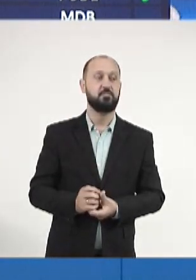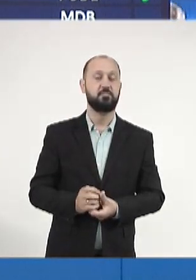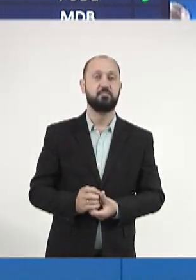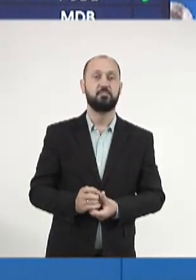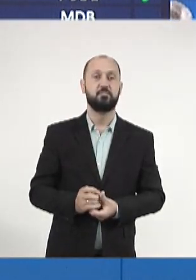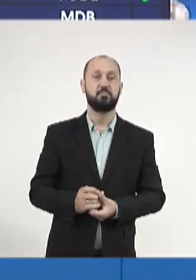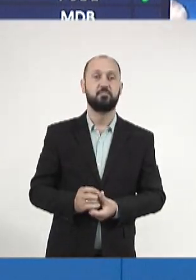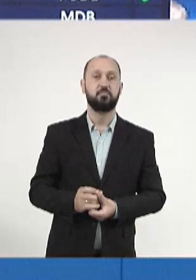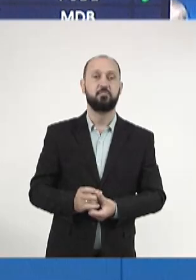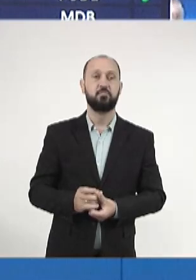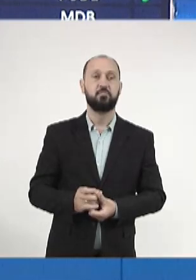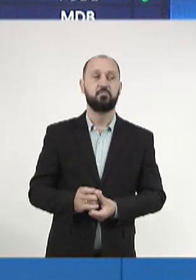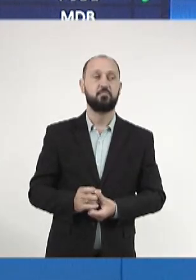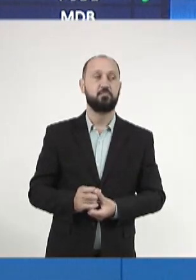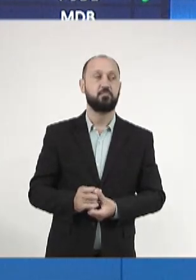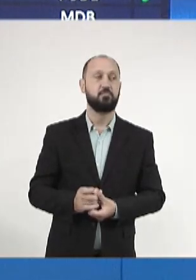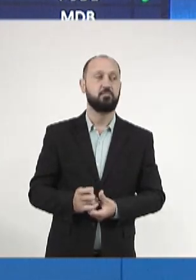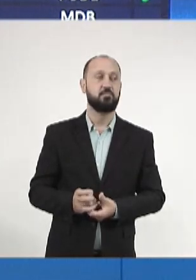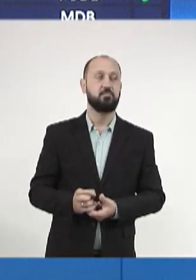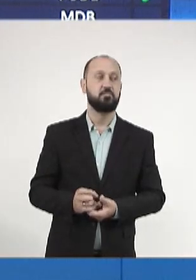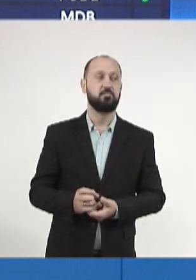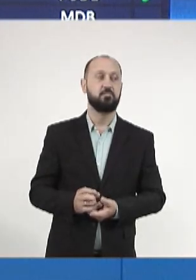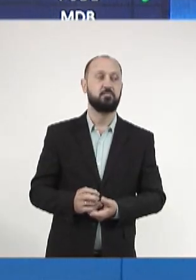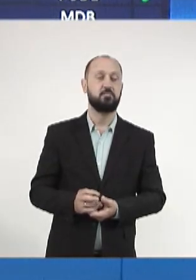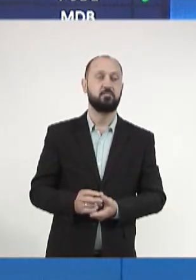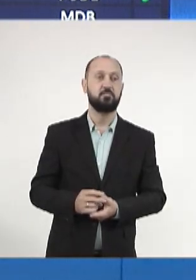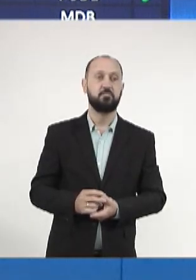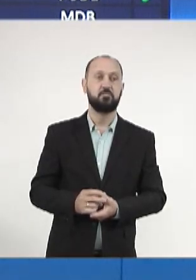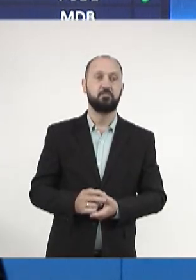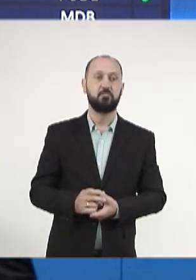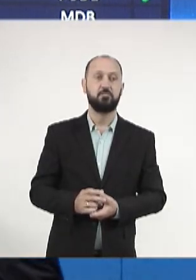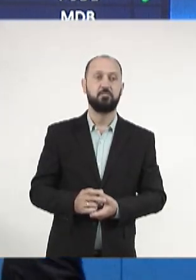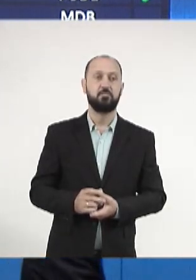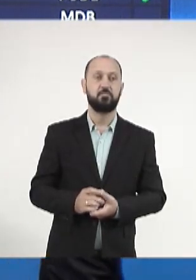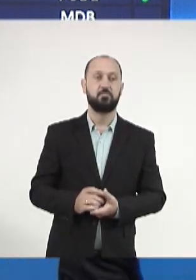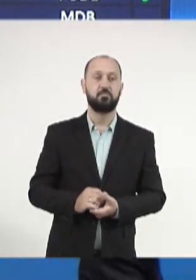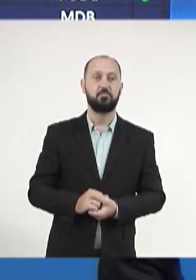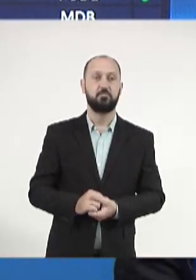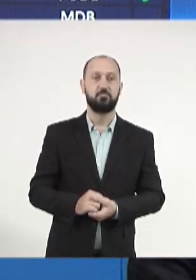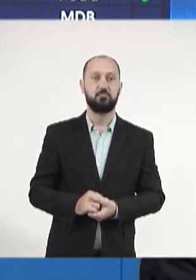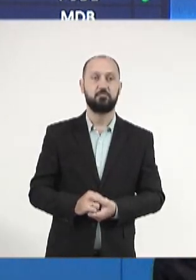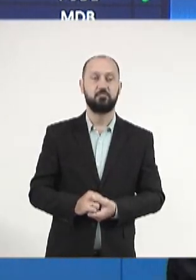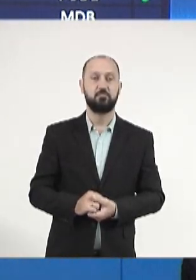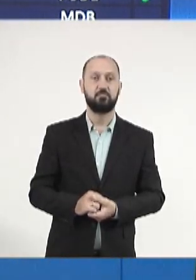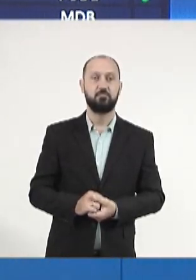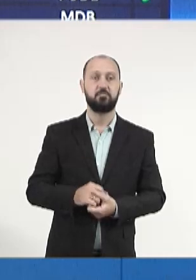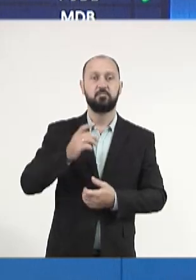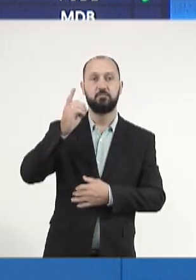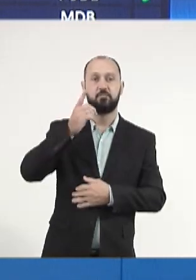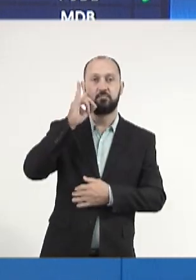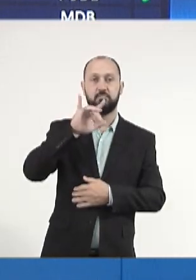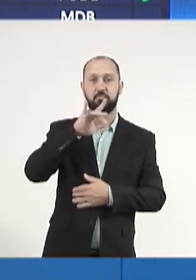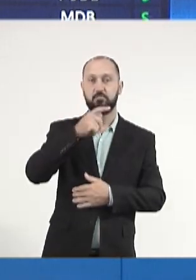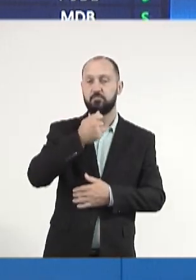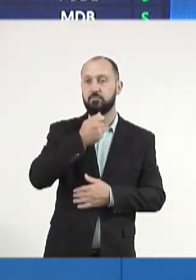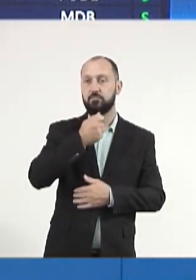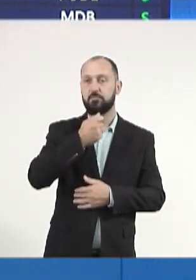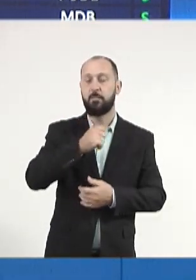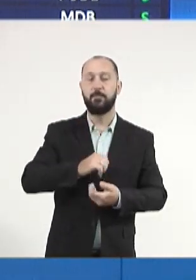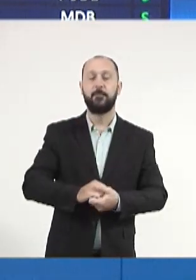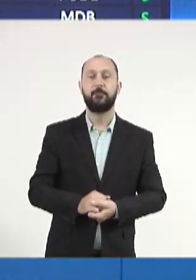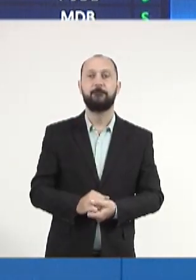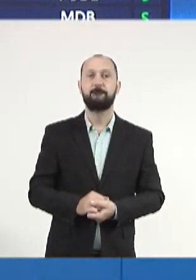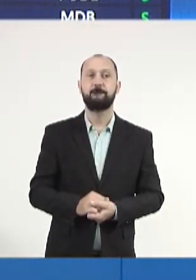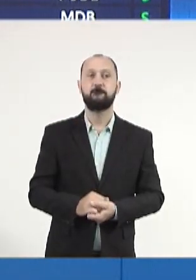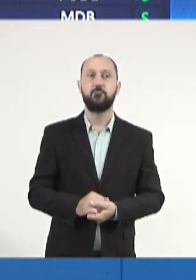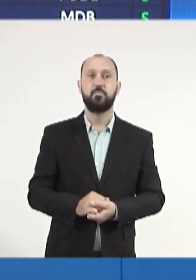Mas seja lá, 10 anos, para que as áreas aqui sejam restituídas. Deputado Renato. Deputada Lia. Para garantir que todo mundo